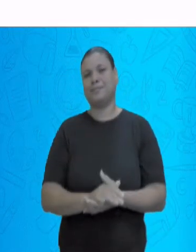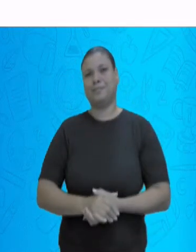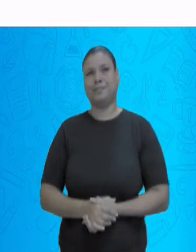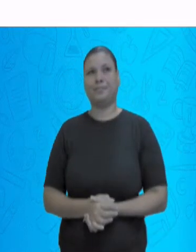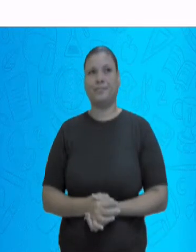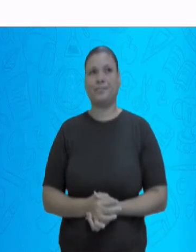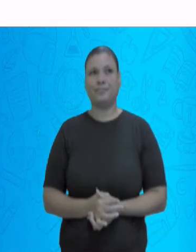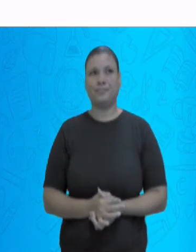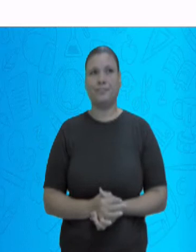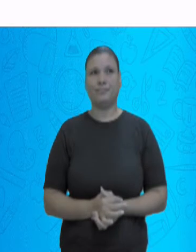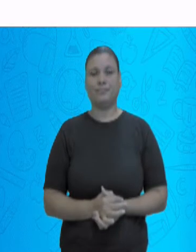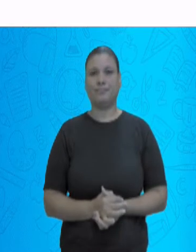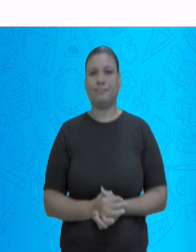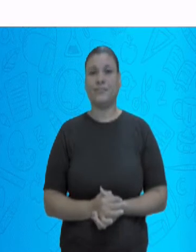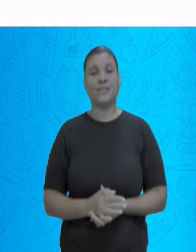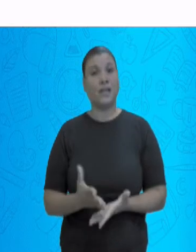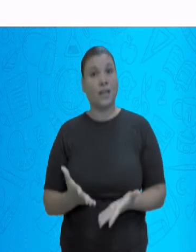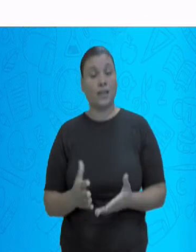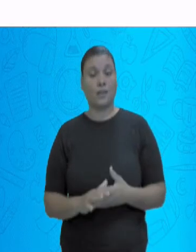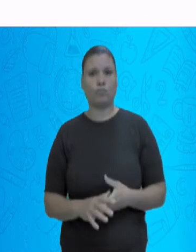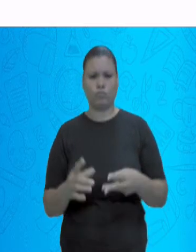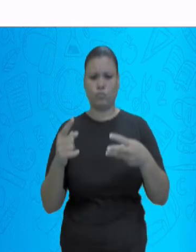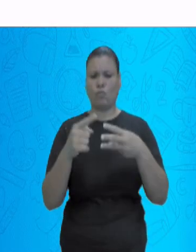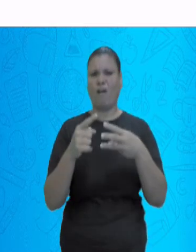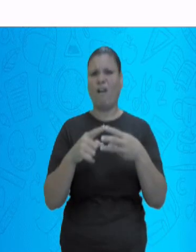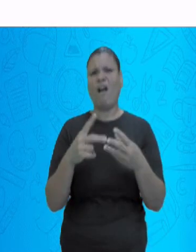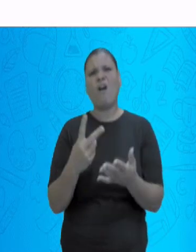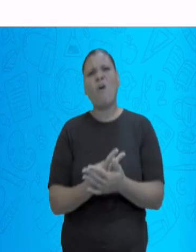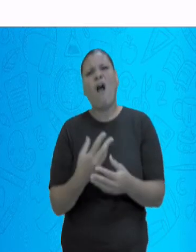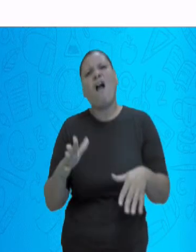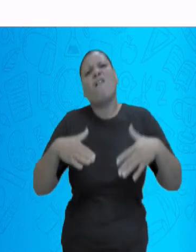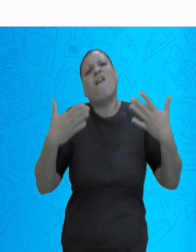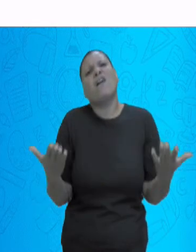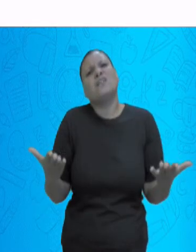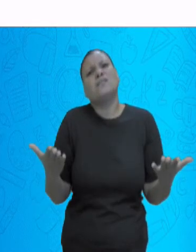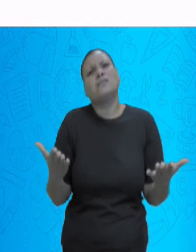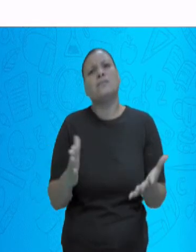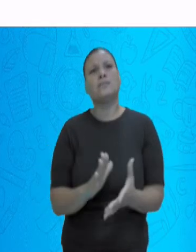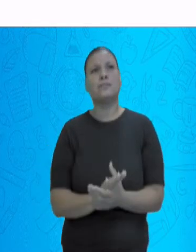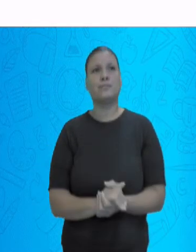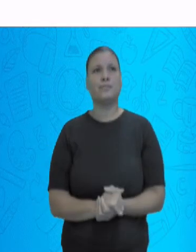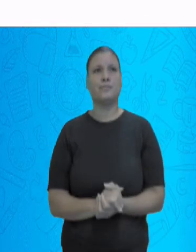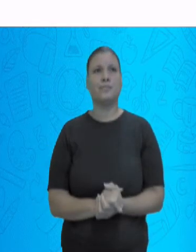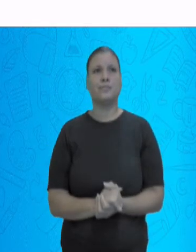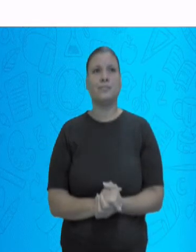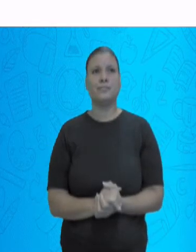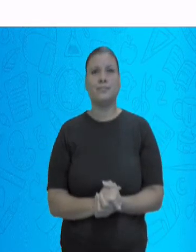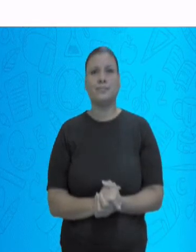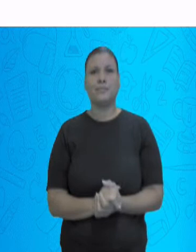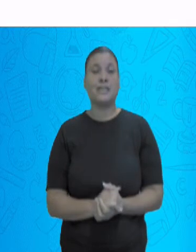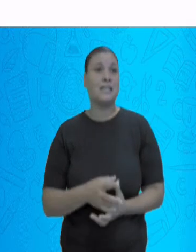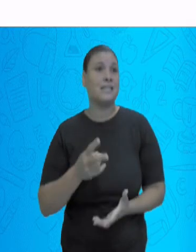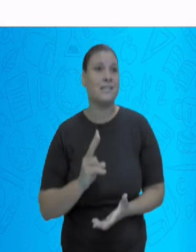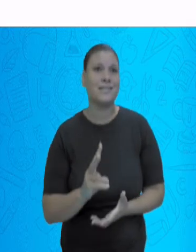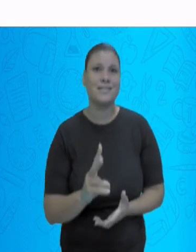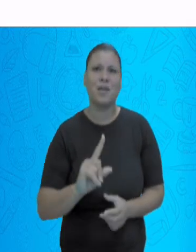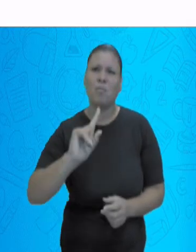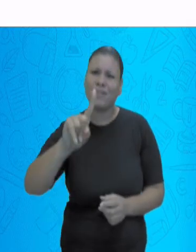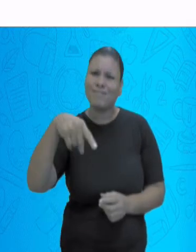A ênclise ocorre em situações de grande monitoramento, em geral após as